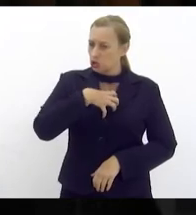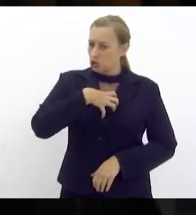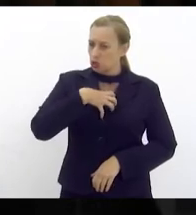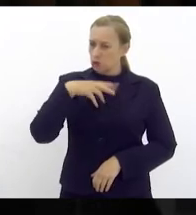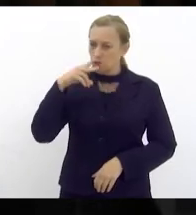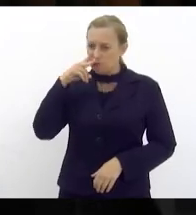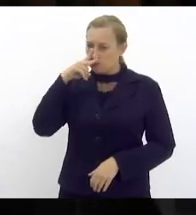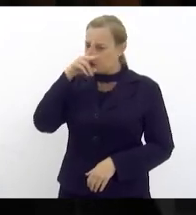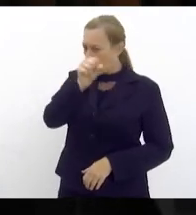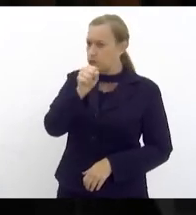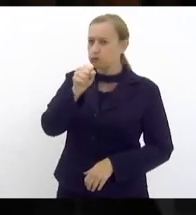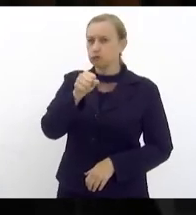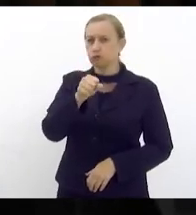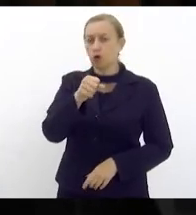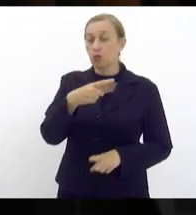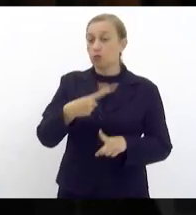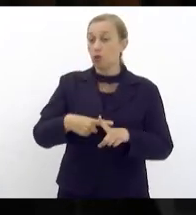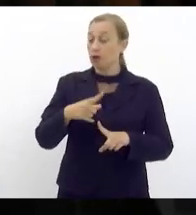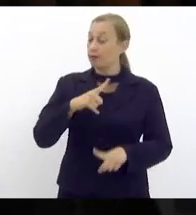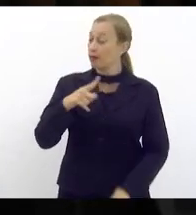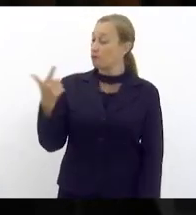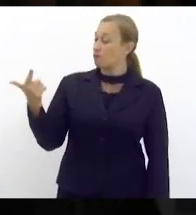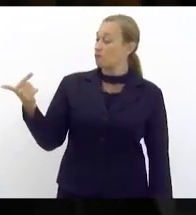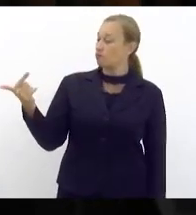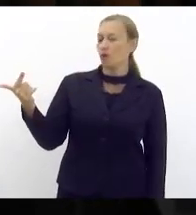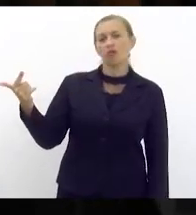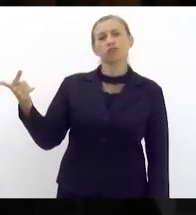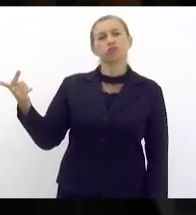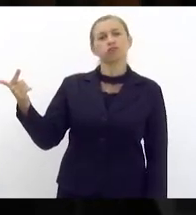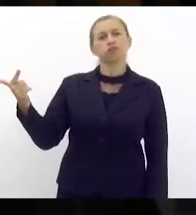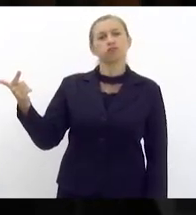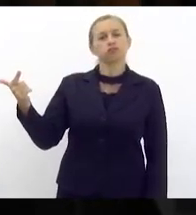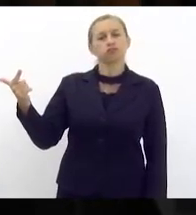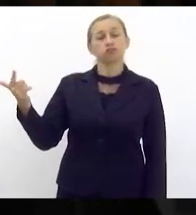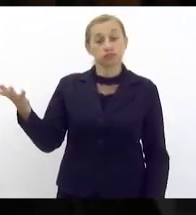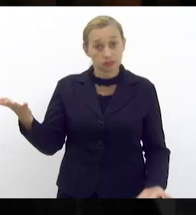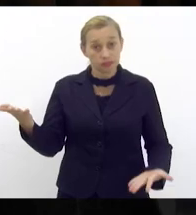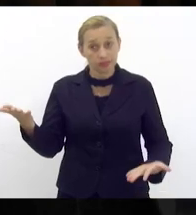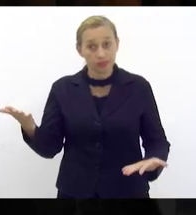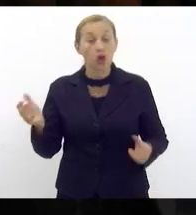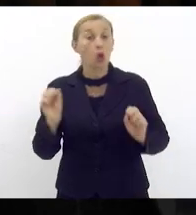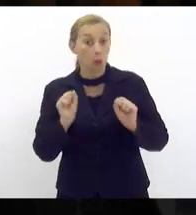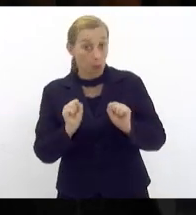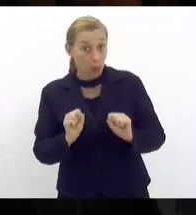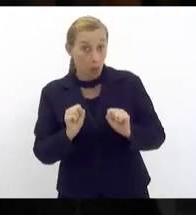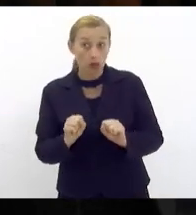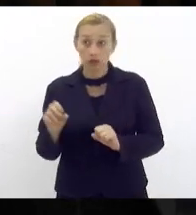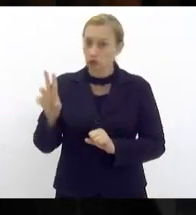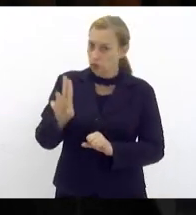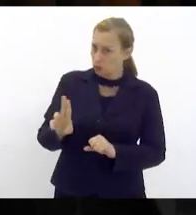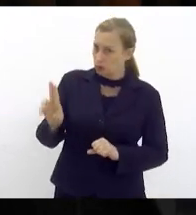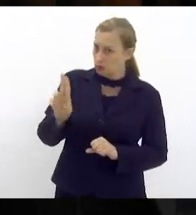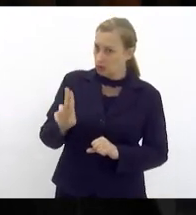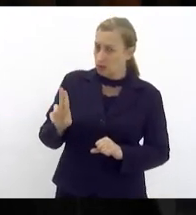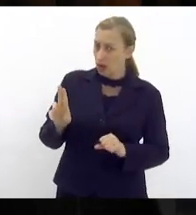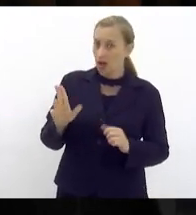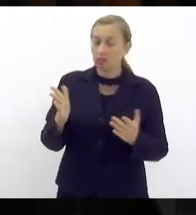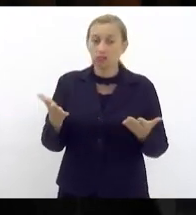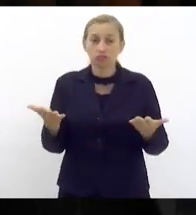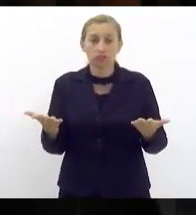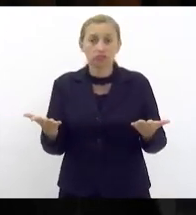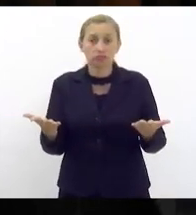porque tá respaldado na arma e pode usar lá de